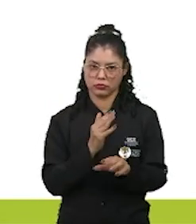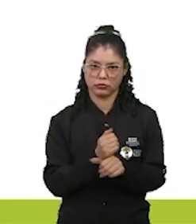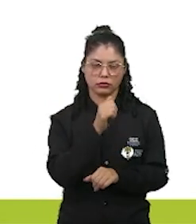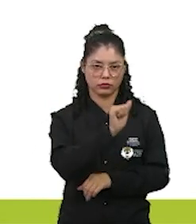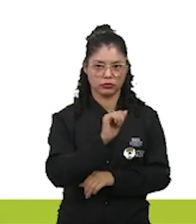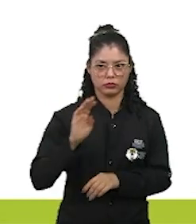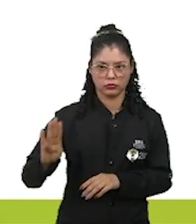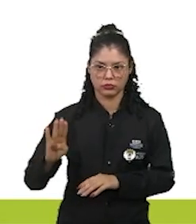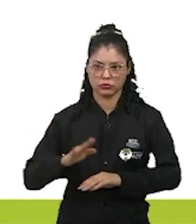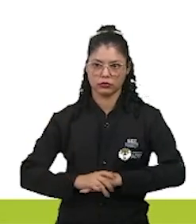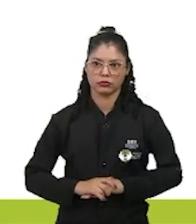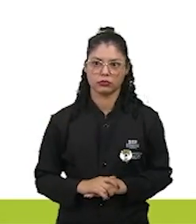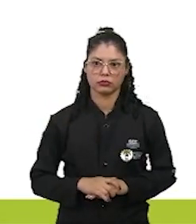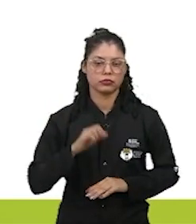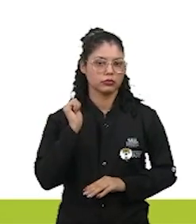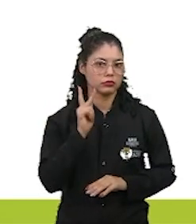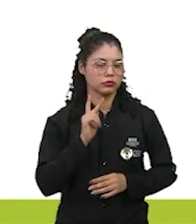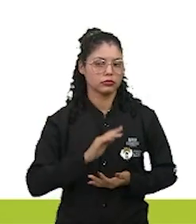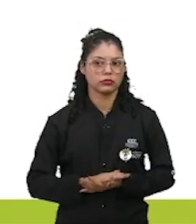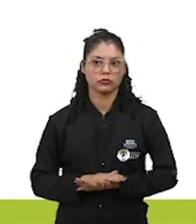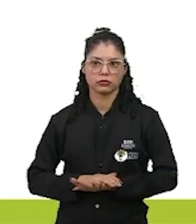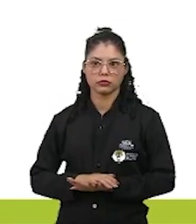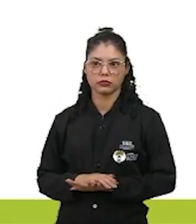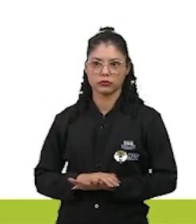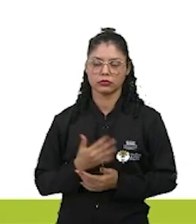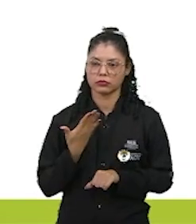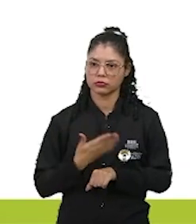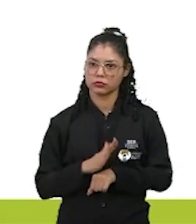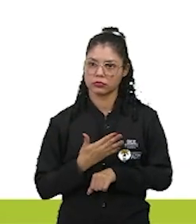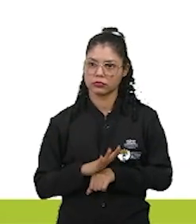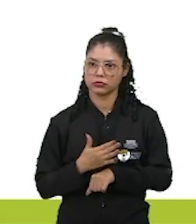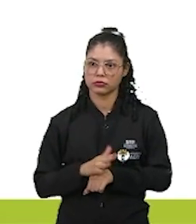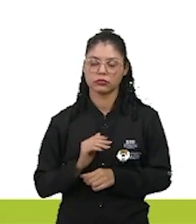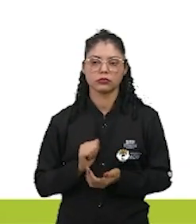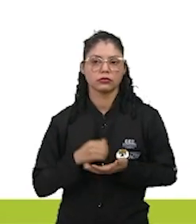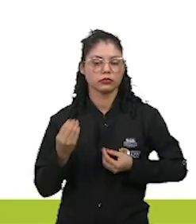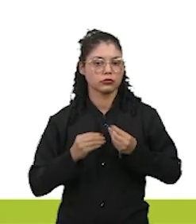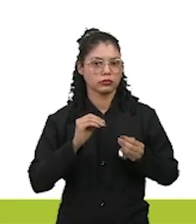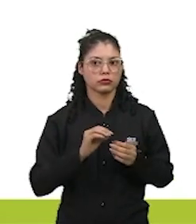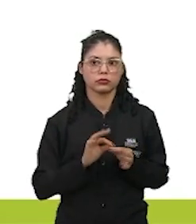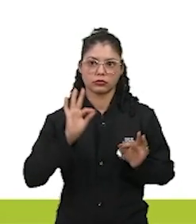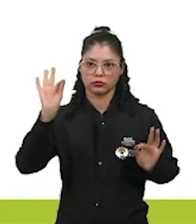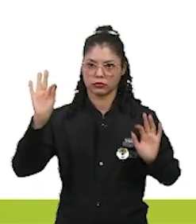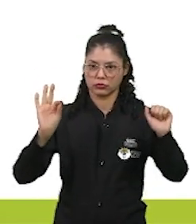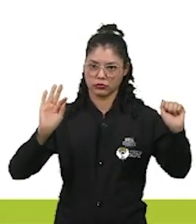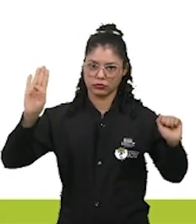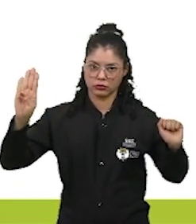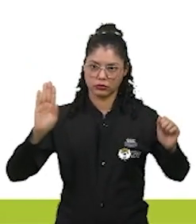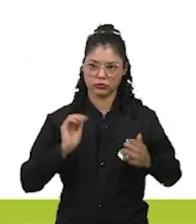o yb, tá bom? Olha como é que fica isso na prática aqui, ó. Eu vou pegar as coordenadas de A